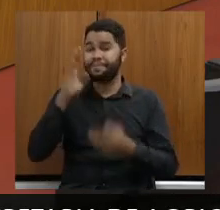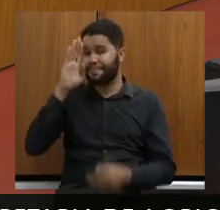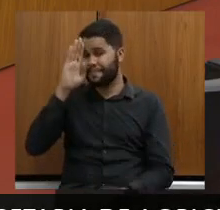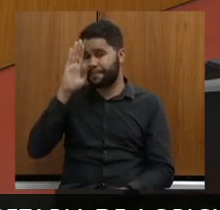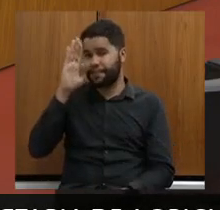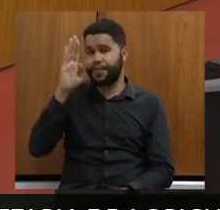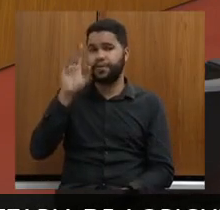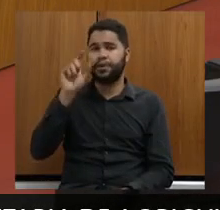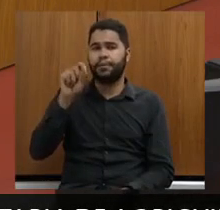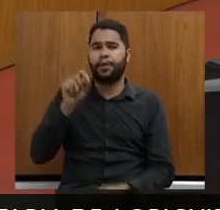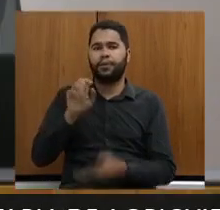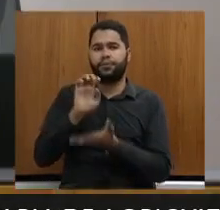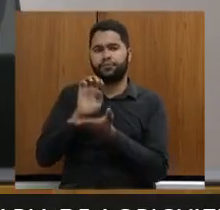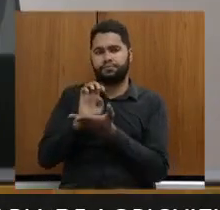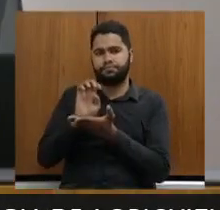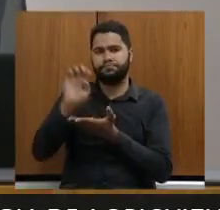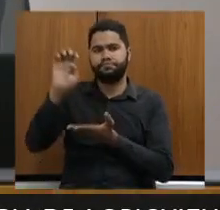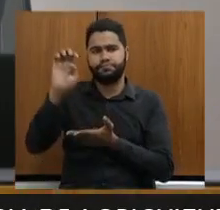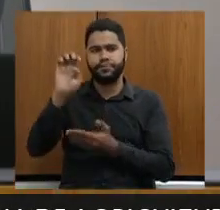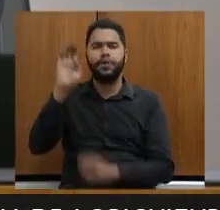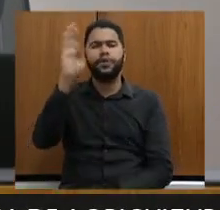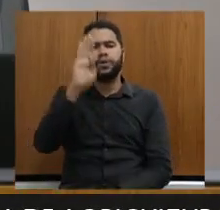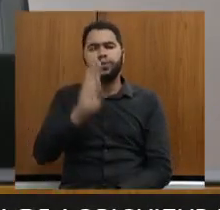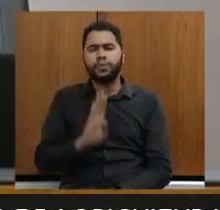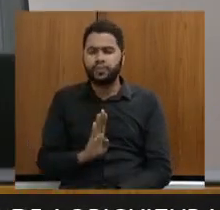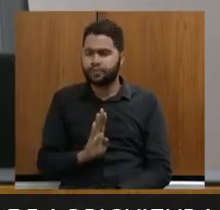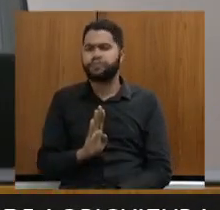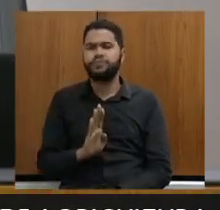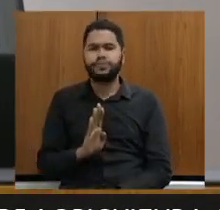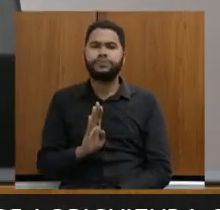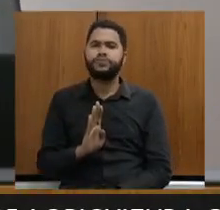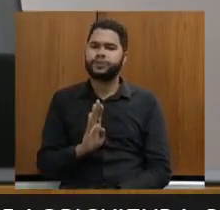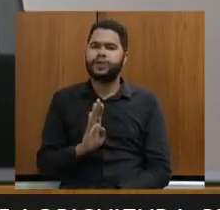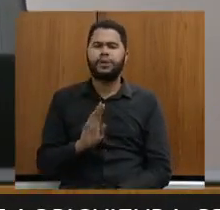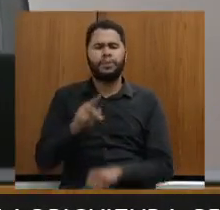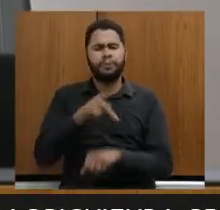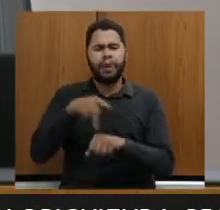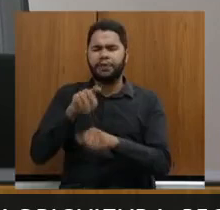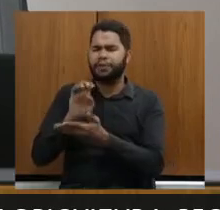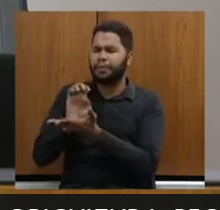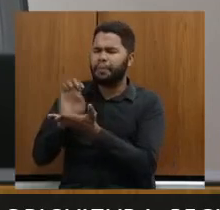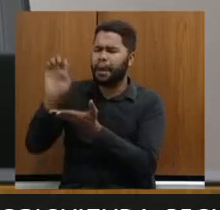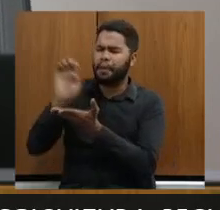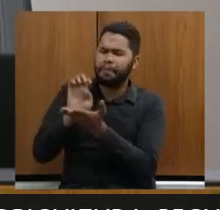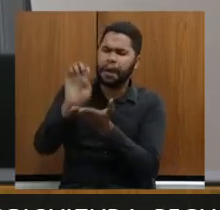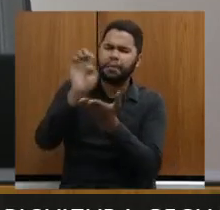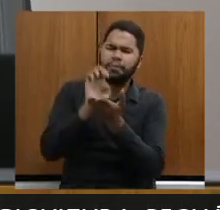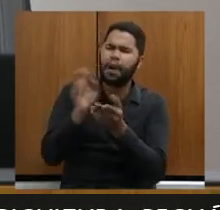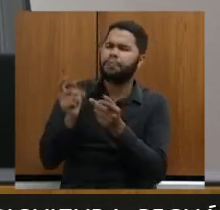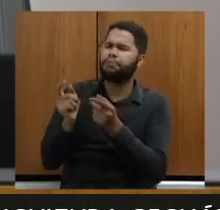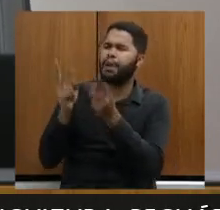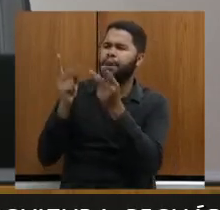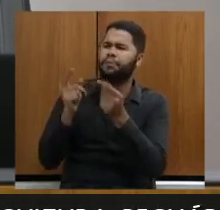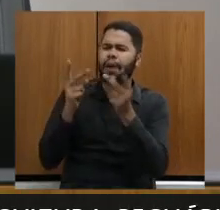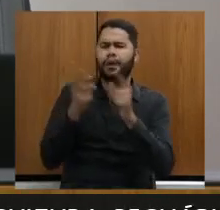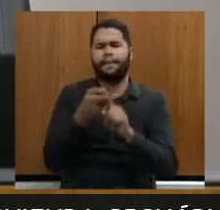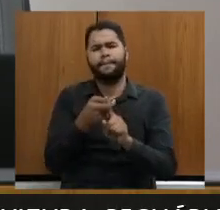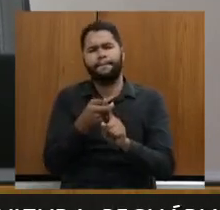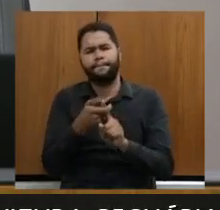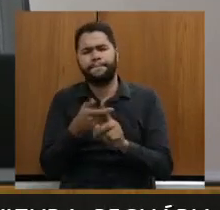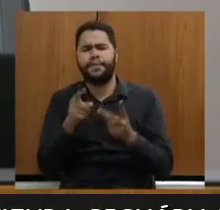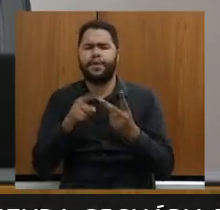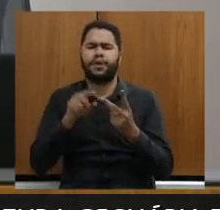é a questão da exportação Brasil se tornou grande país exportador de milho